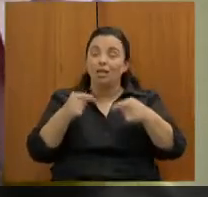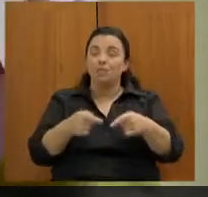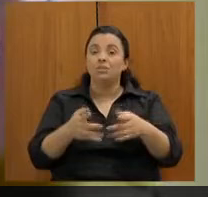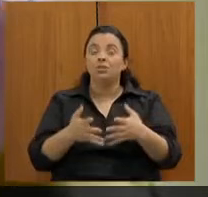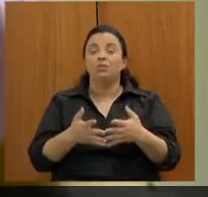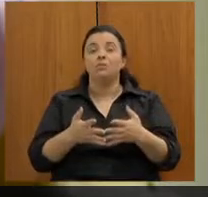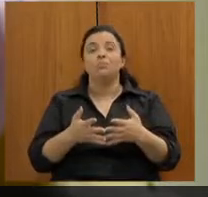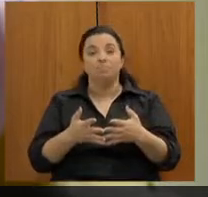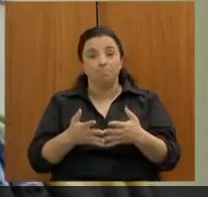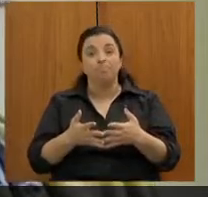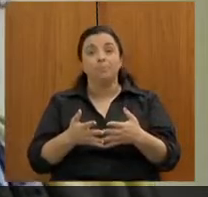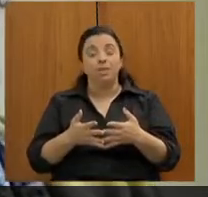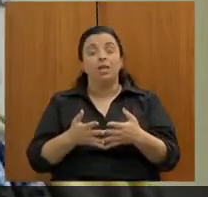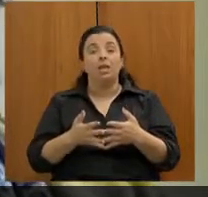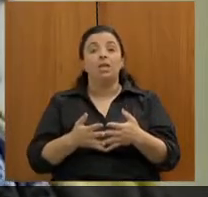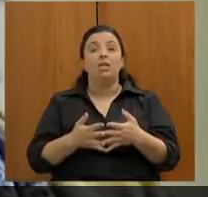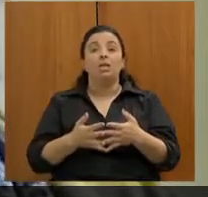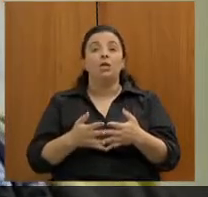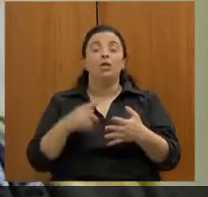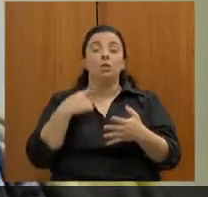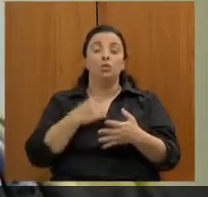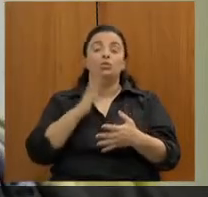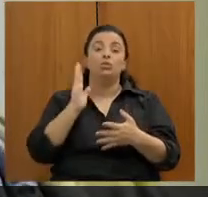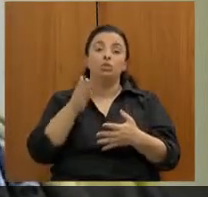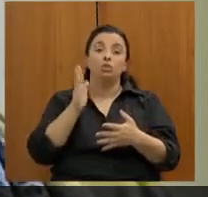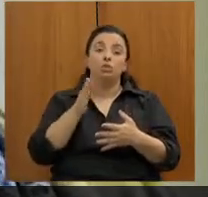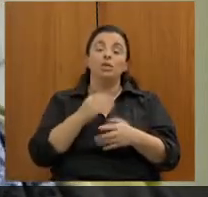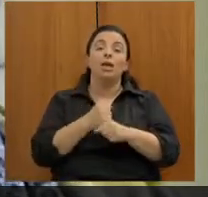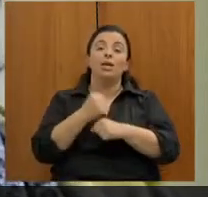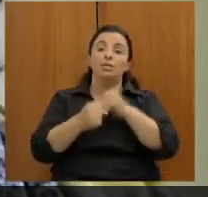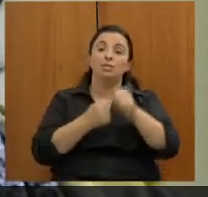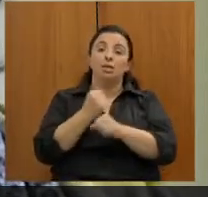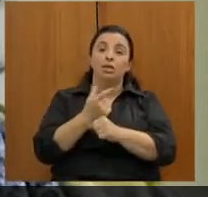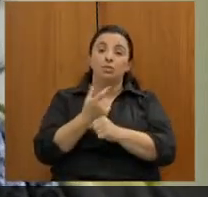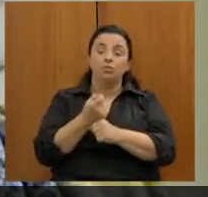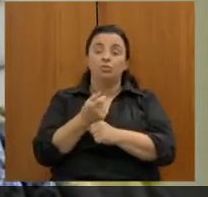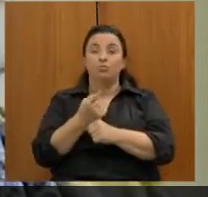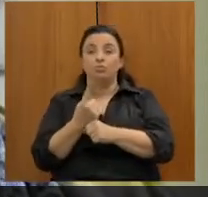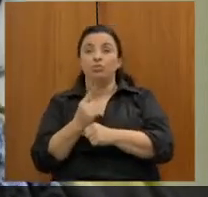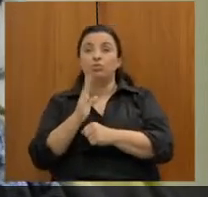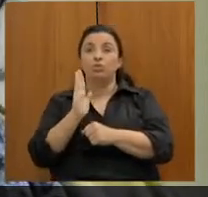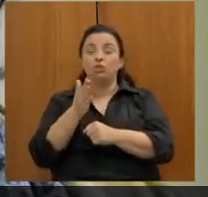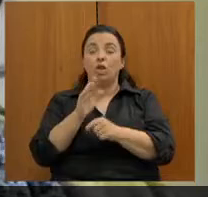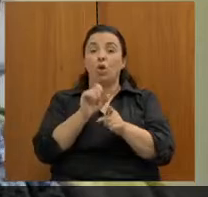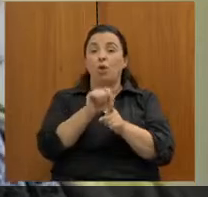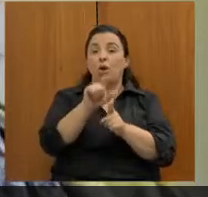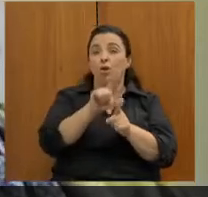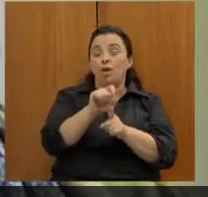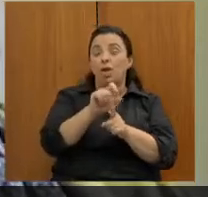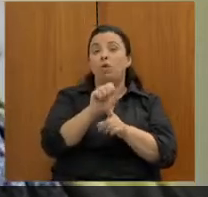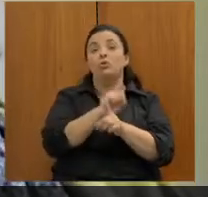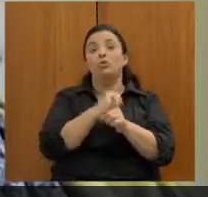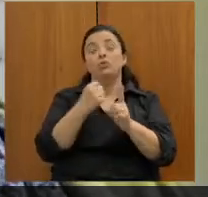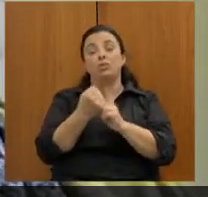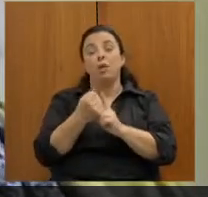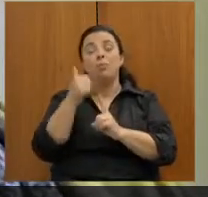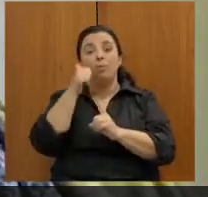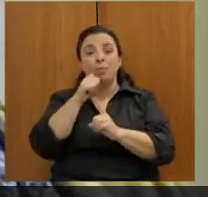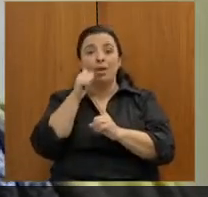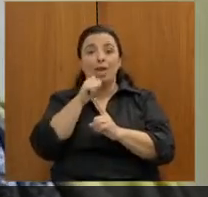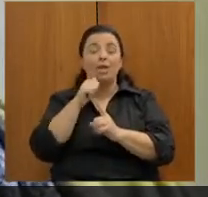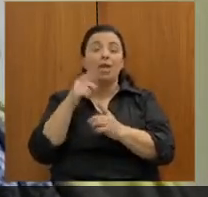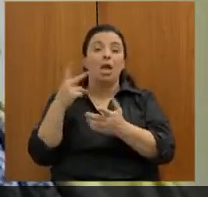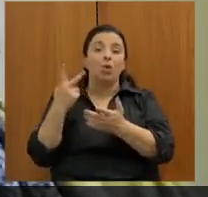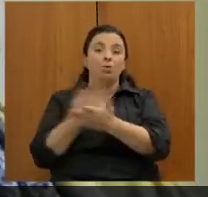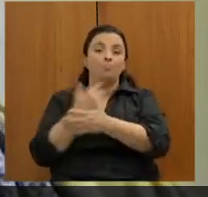daí a gente já instituiu este ano aqui o aluguel social para mulheres em situação de violência entendendo que algumas mulheres